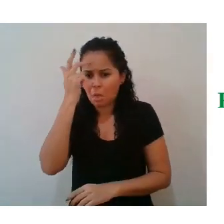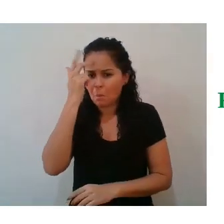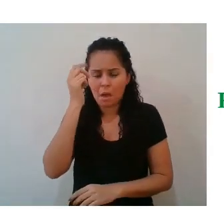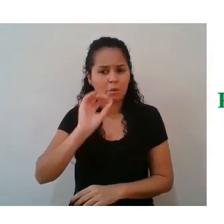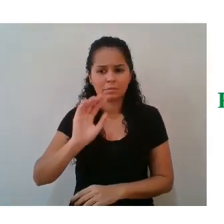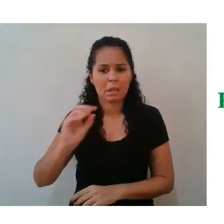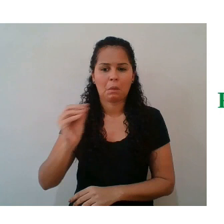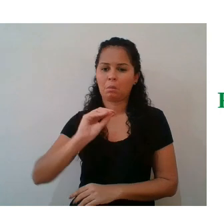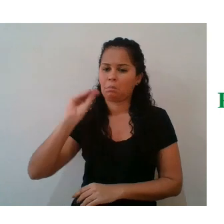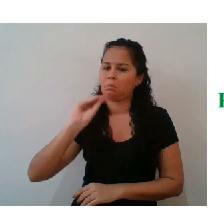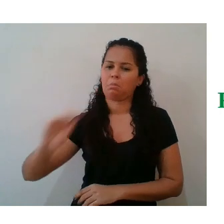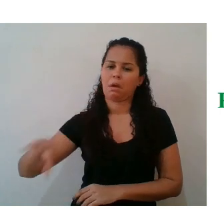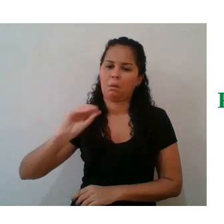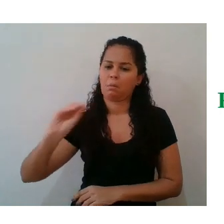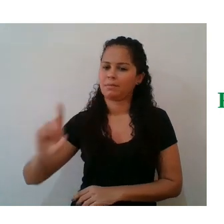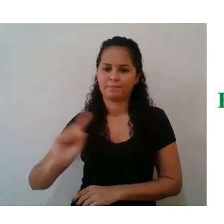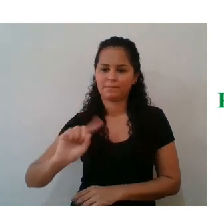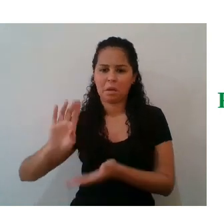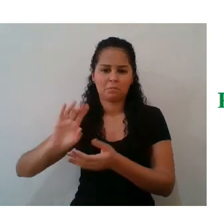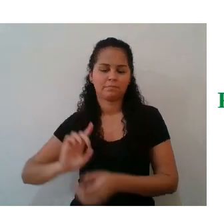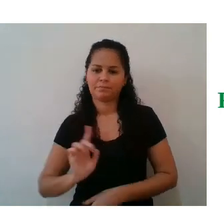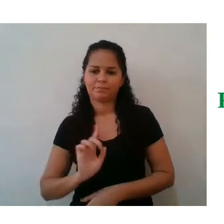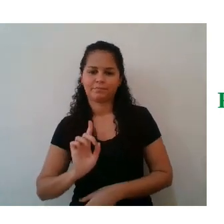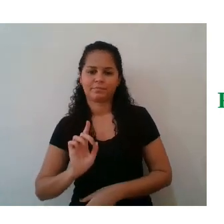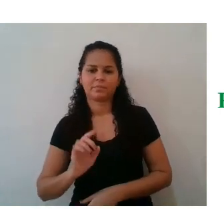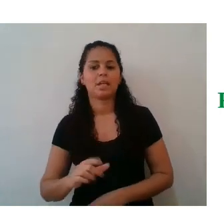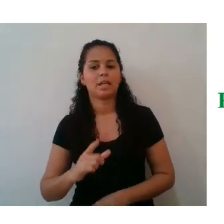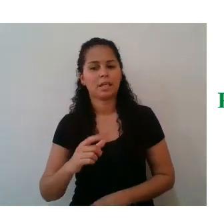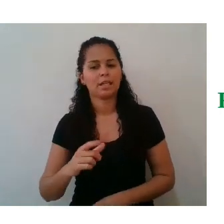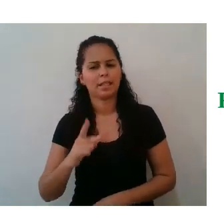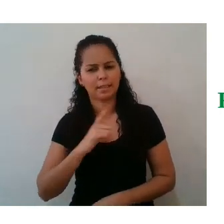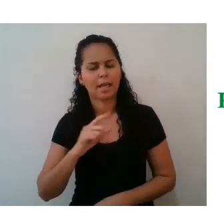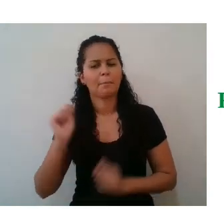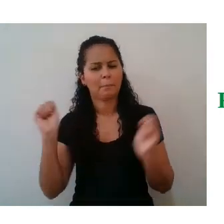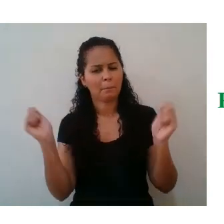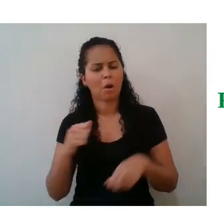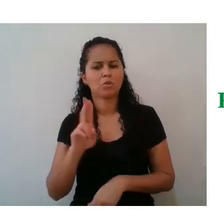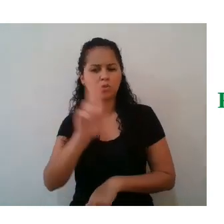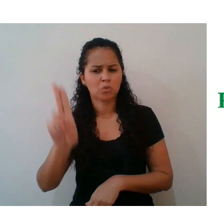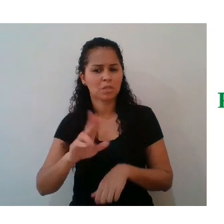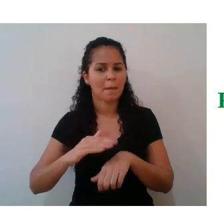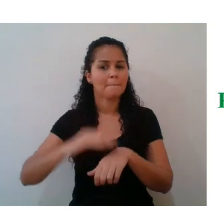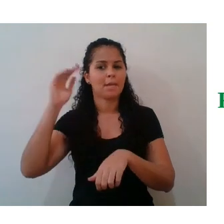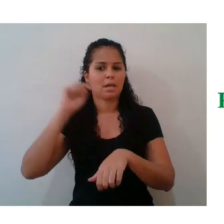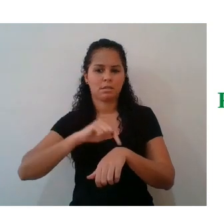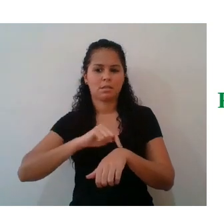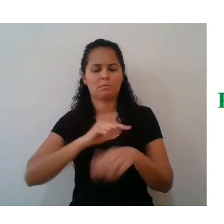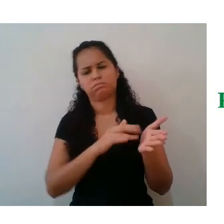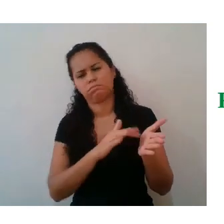nenhum descarte daquele aparelho imediato. Ele tem uma vida útil muito maior do que o fusível. Então, ele é um